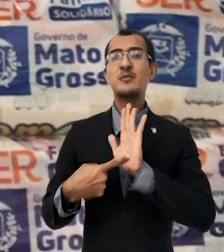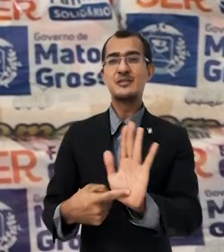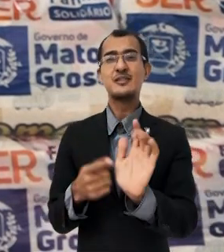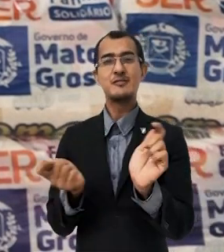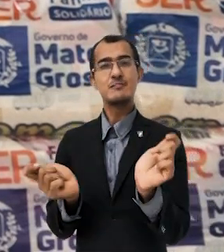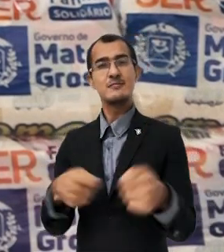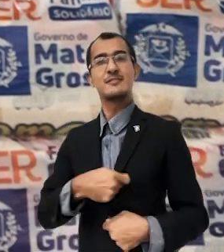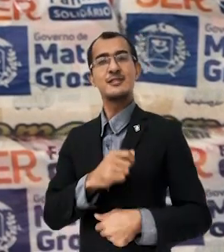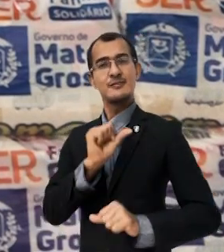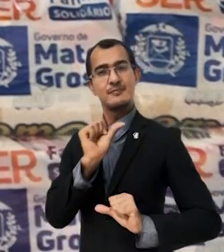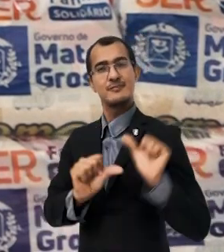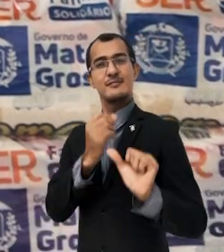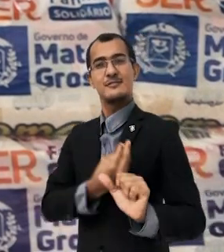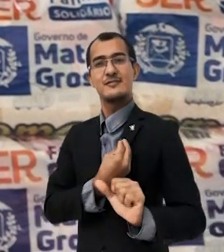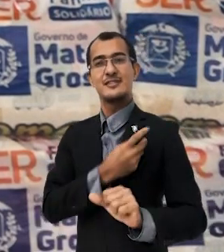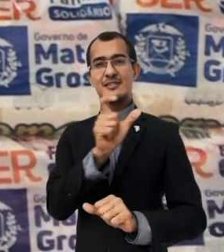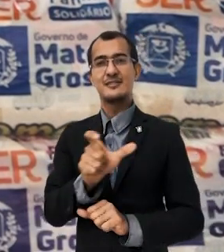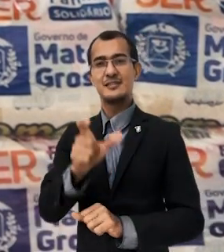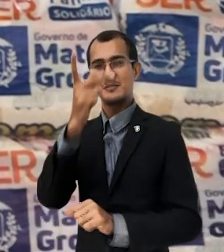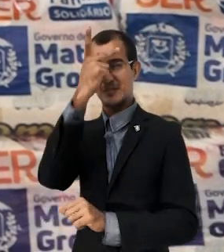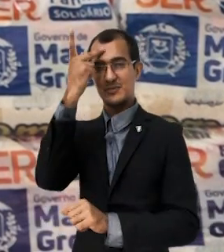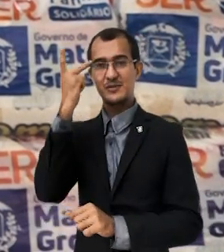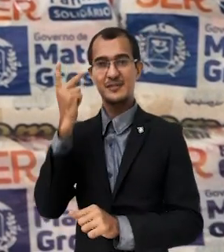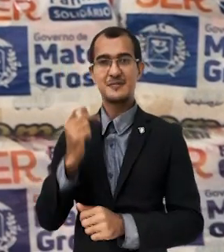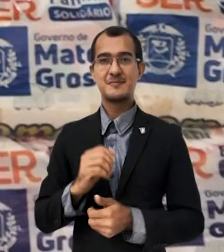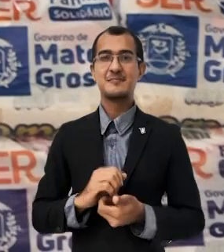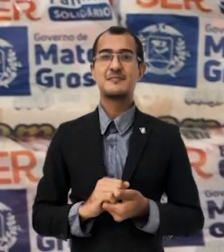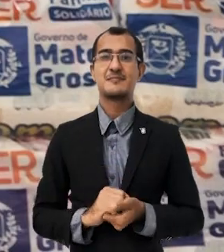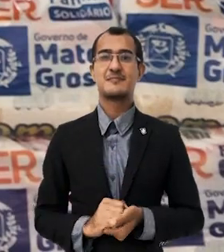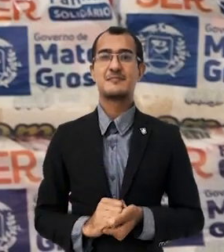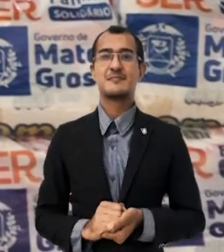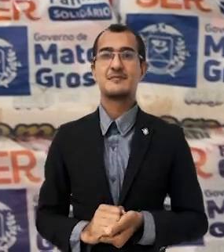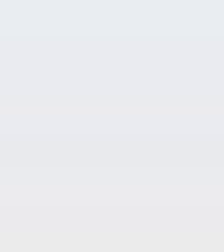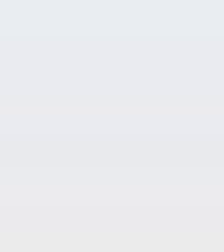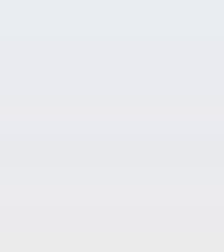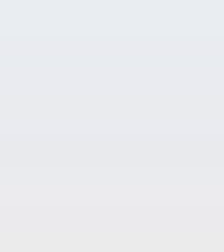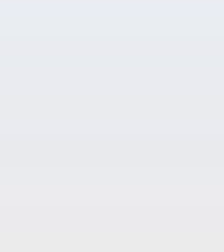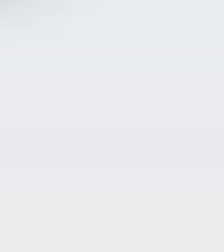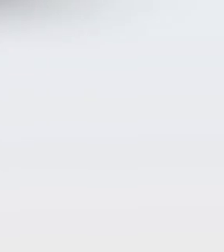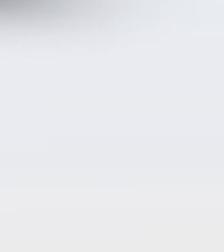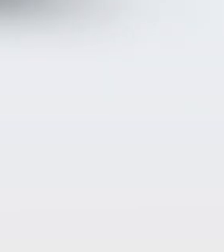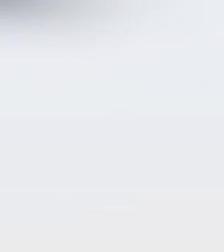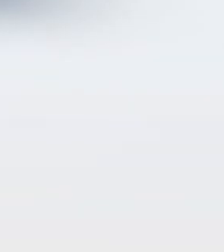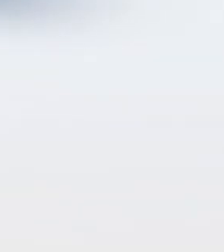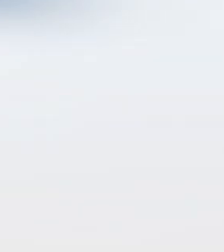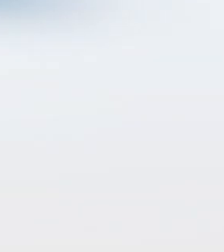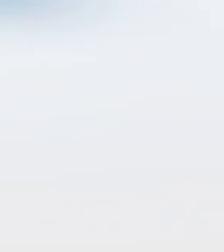é mais uma vez o Estado mostrando que a gente pode fazer a diferença na vida das pessoas.